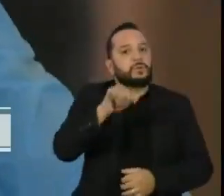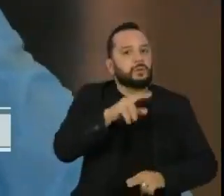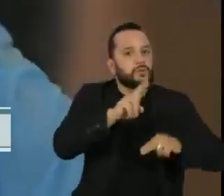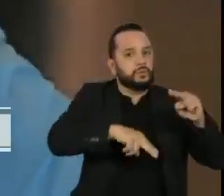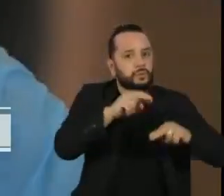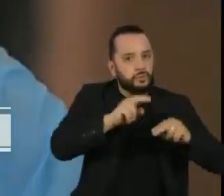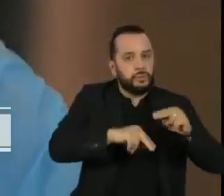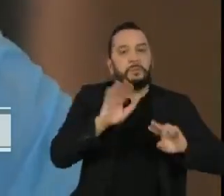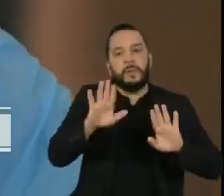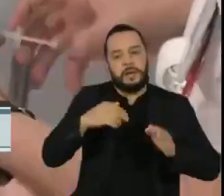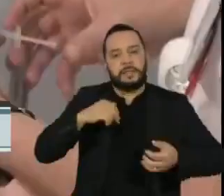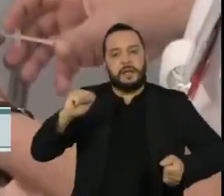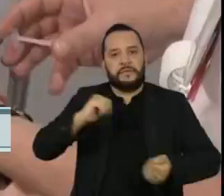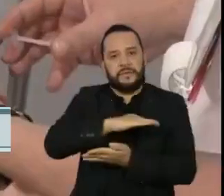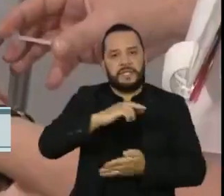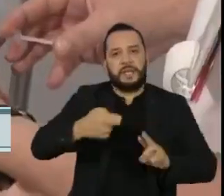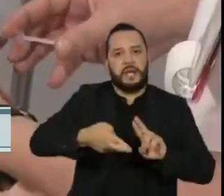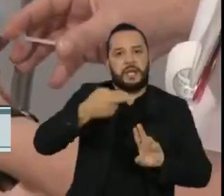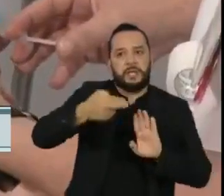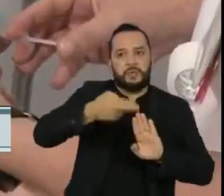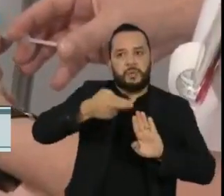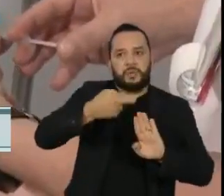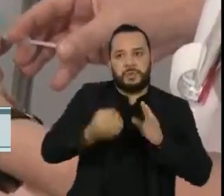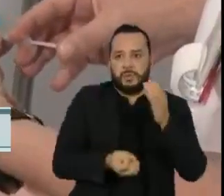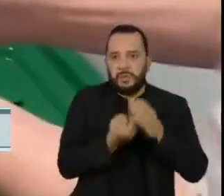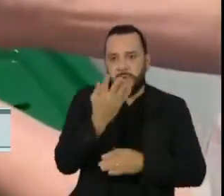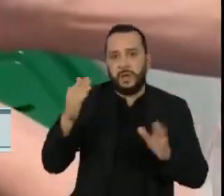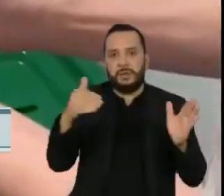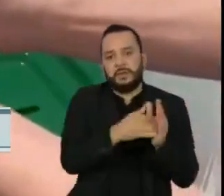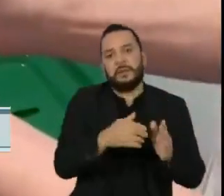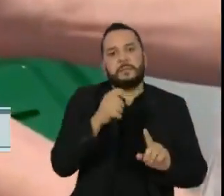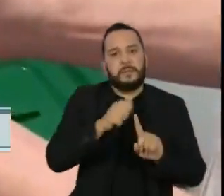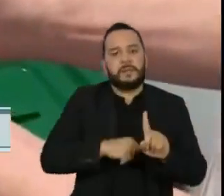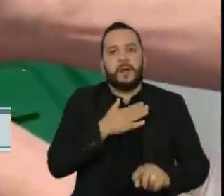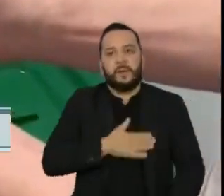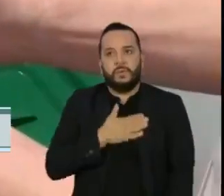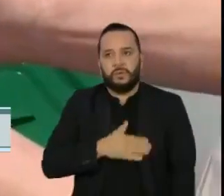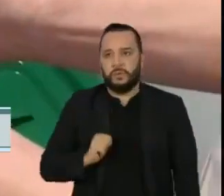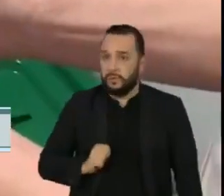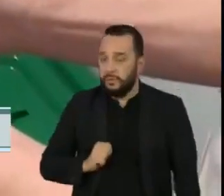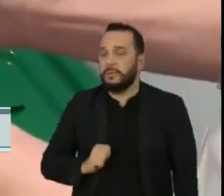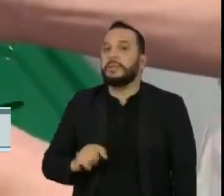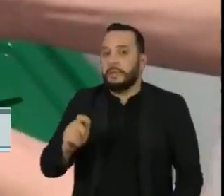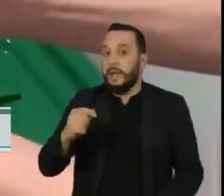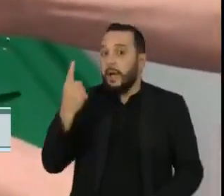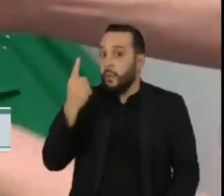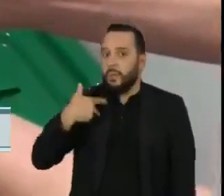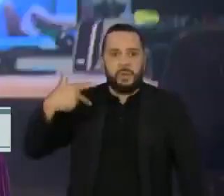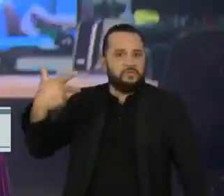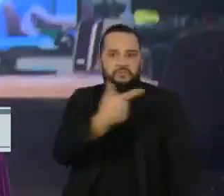depois da resolução da Anvisa foi estendida até o início de Agosto a vacina é aplicada em dose única